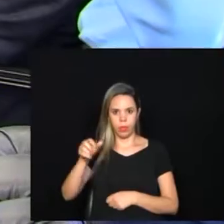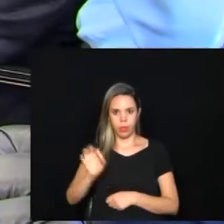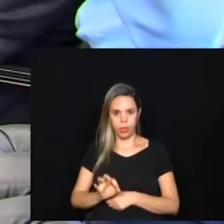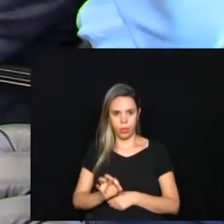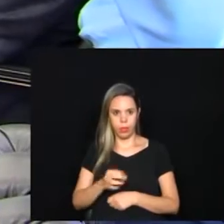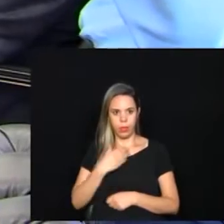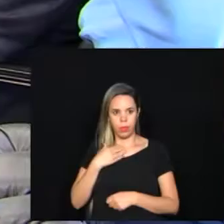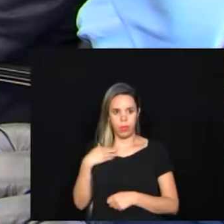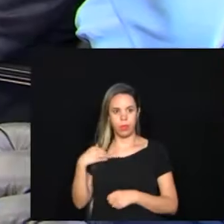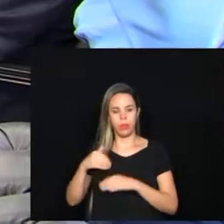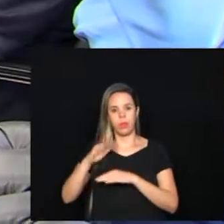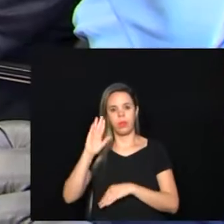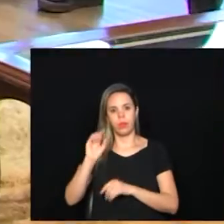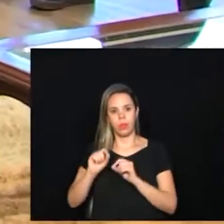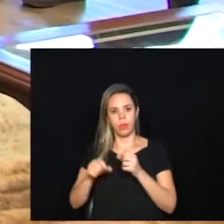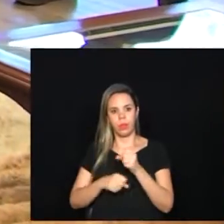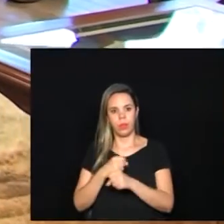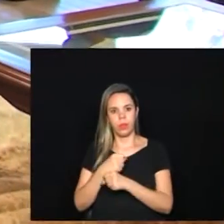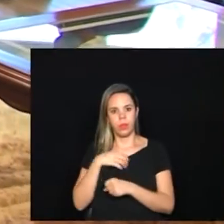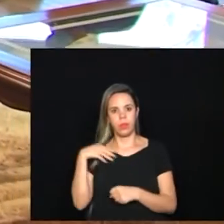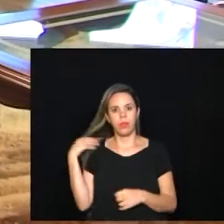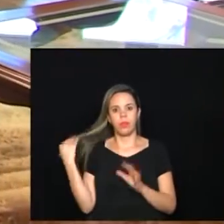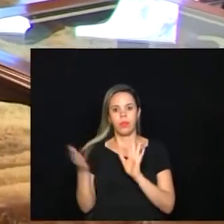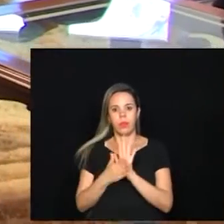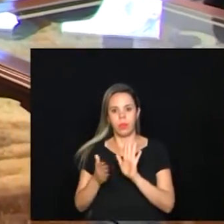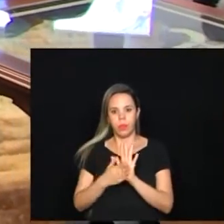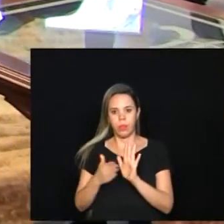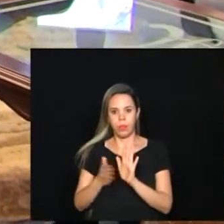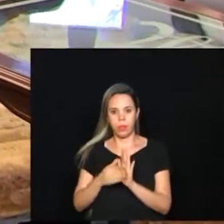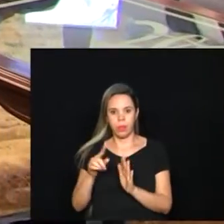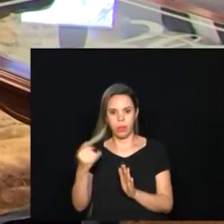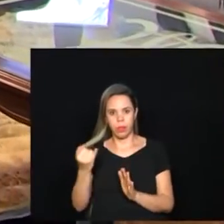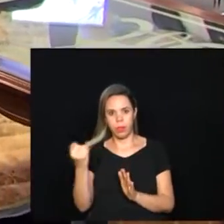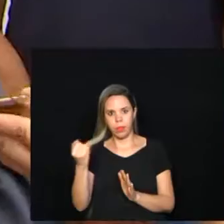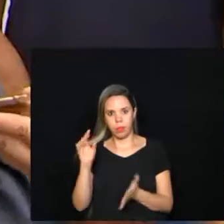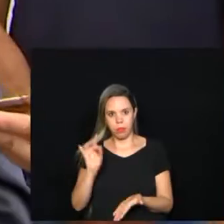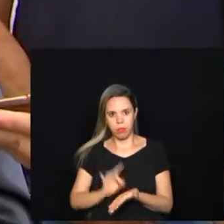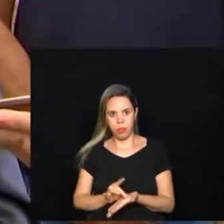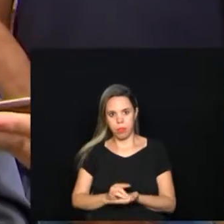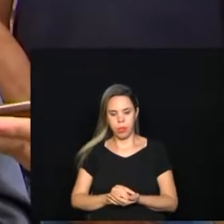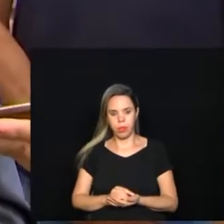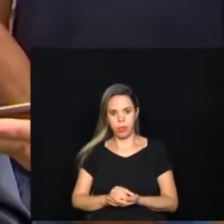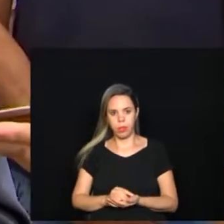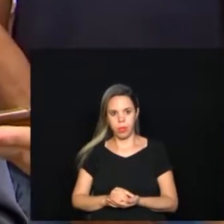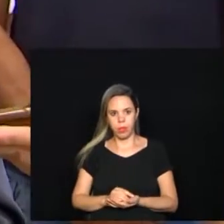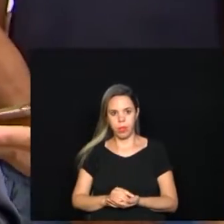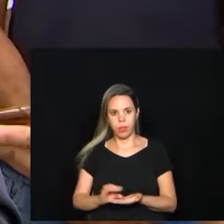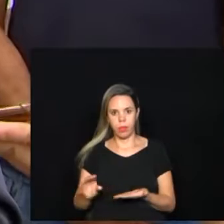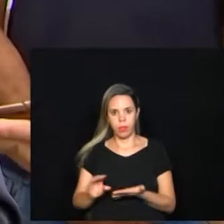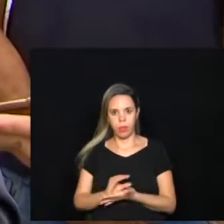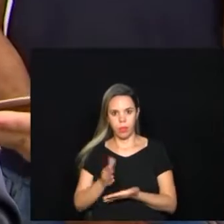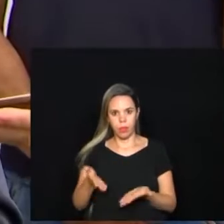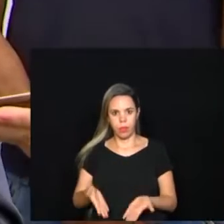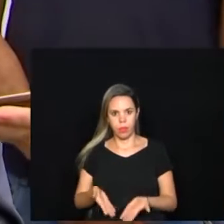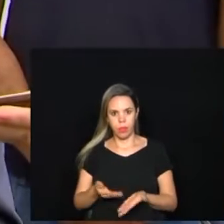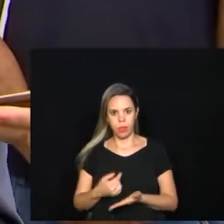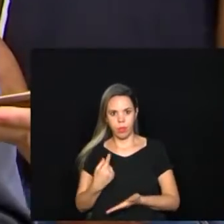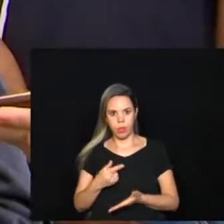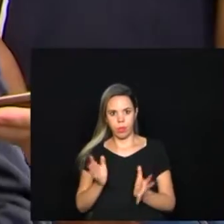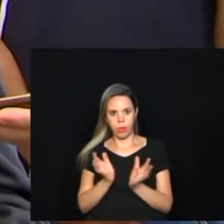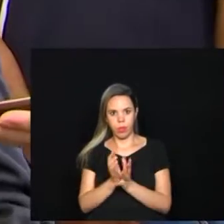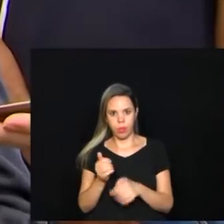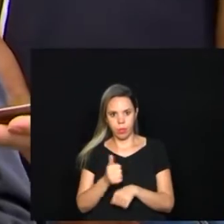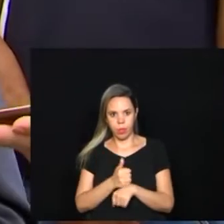9,7% a mais do que este ano. Uma proposta considerada realista. A opção da peça orçamentária que a nossa